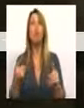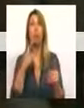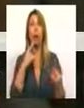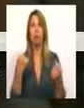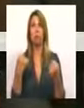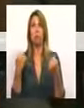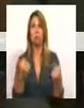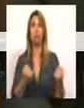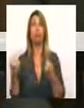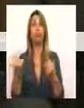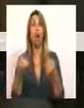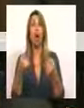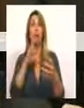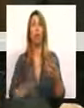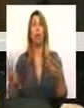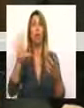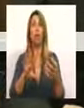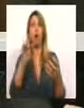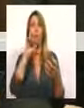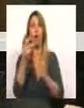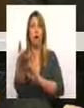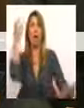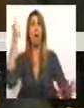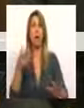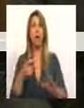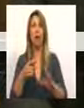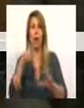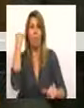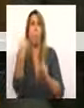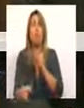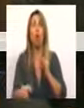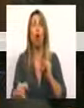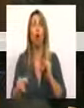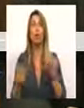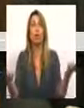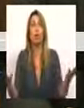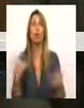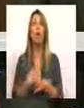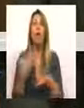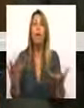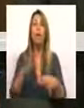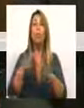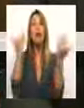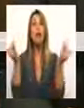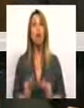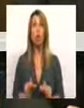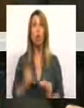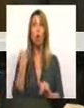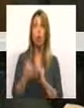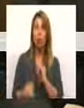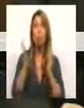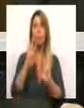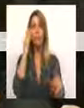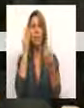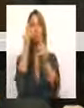rápidas pesados em perigosos não ser o mais adequado e por isso nessa circunstância é a opção do risco tem que se focar na origem do problema